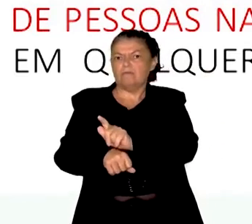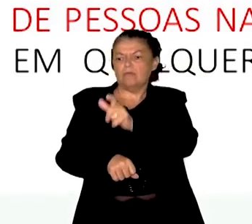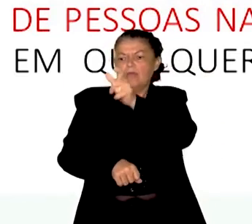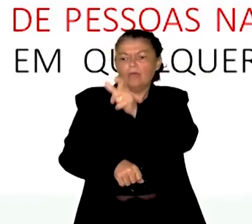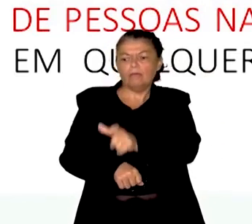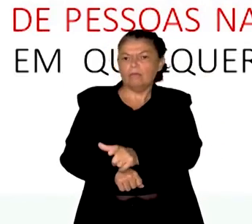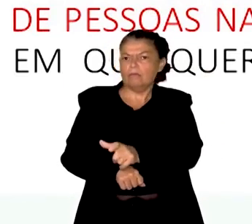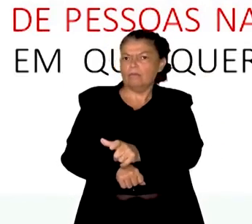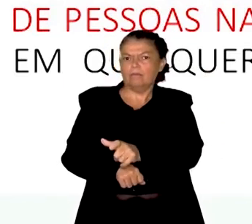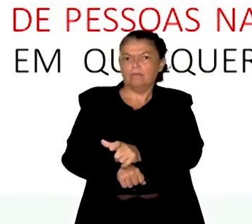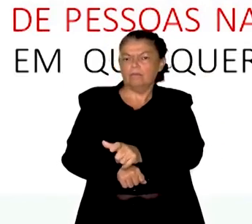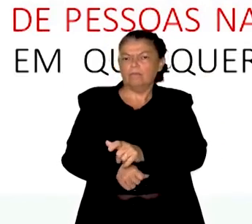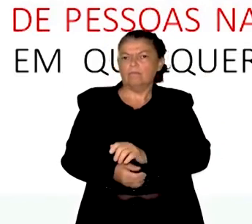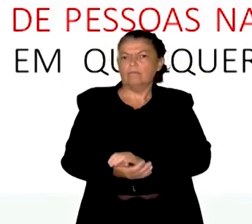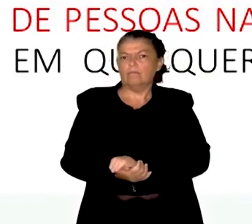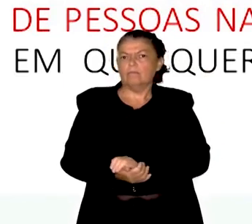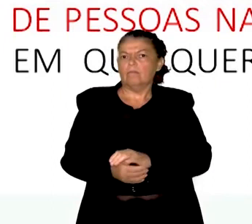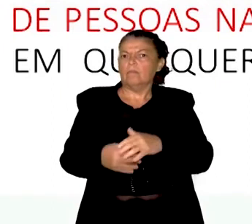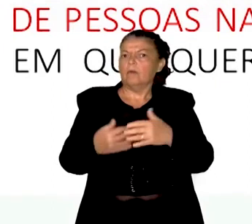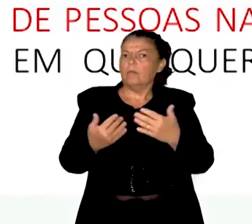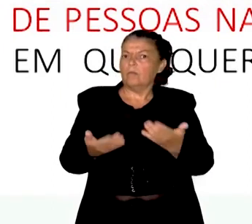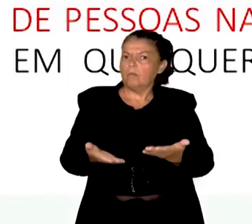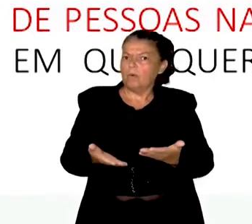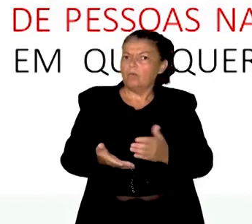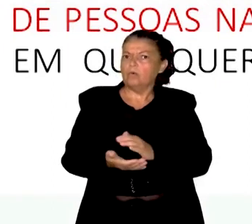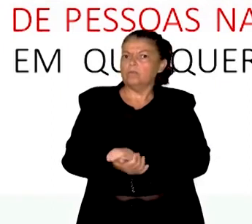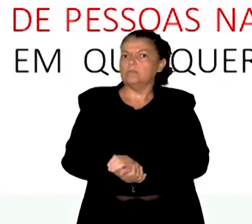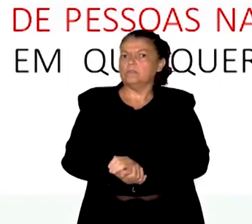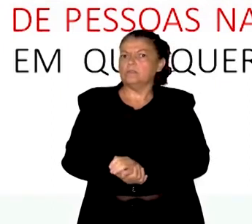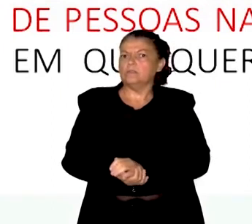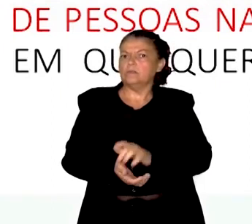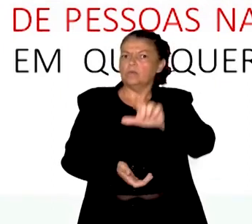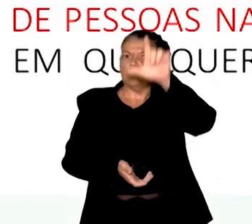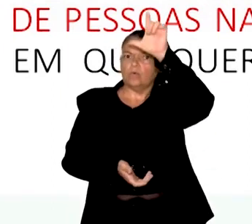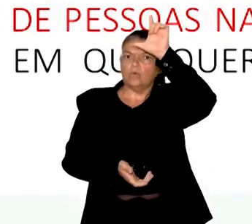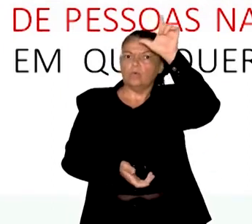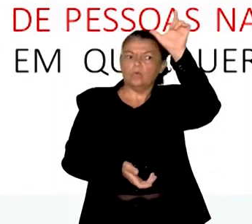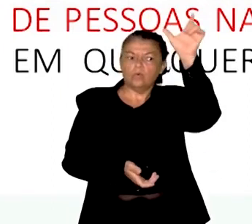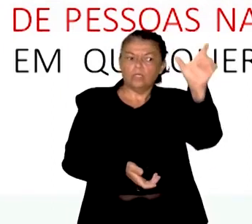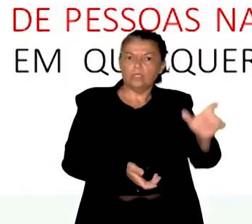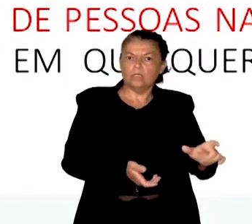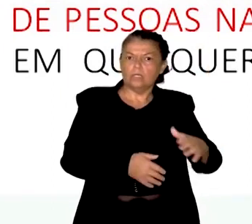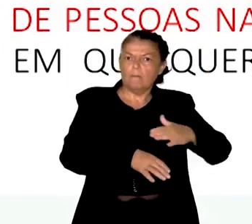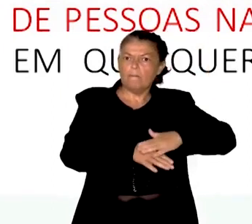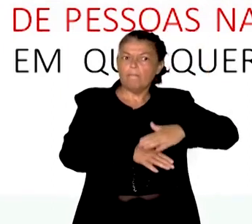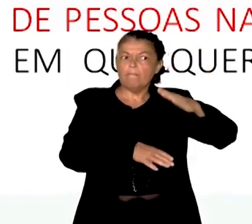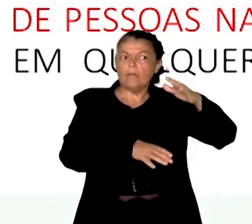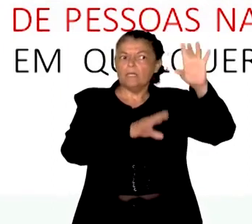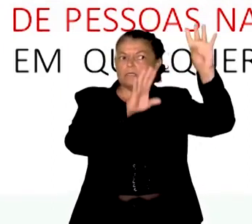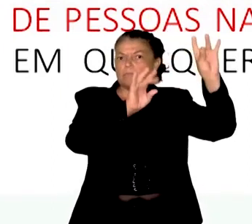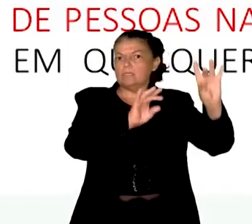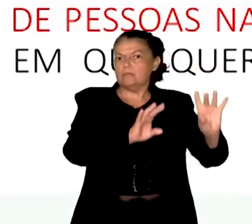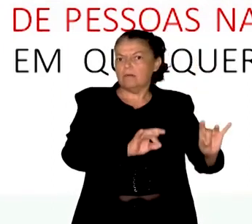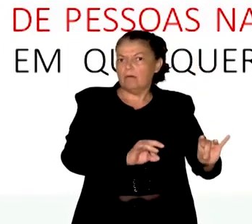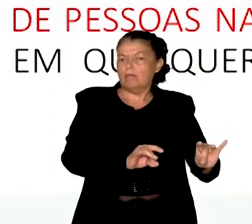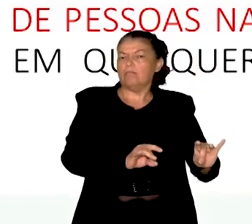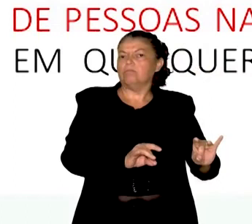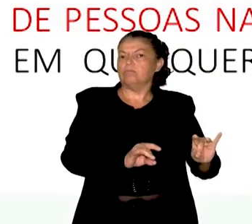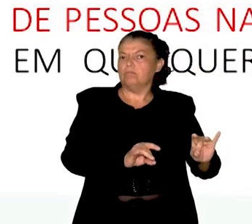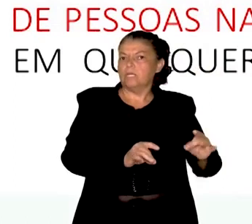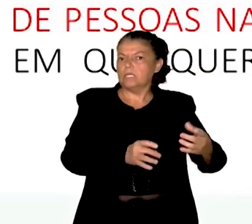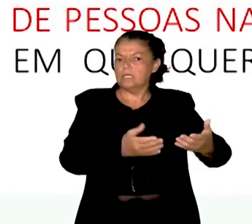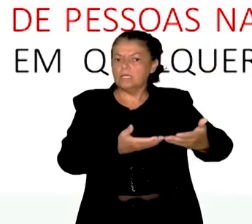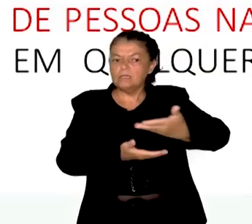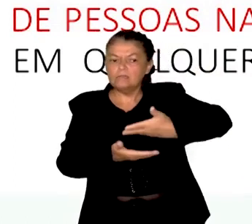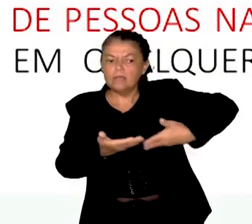do passado, não, pois passa a ser aquele que coordena, ouve,